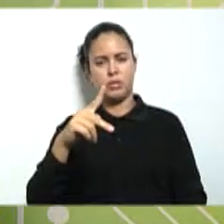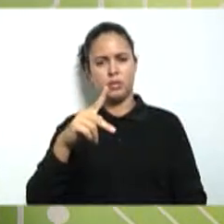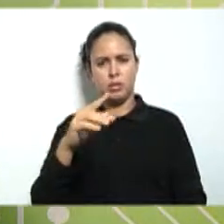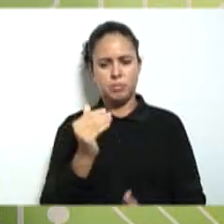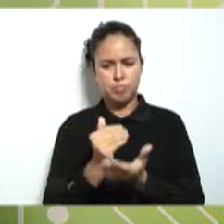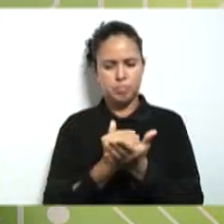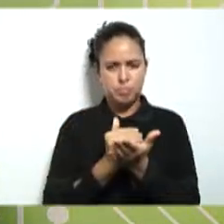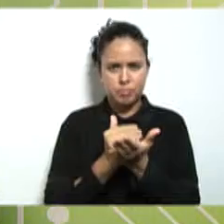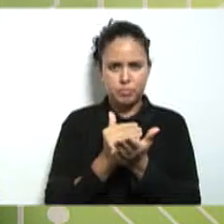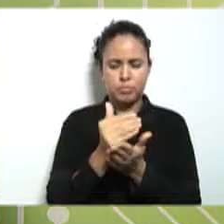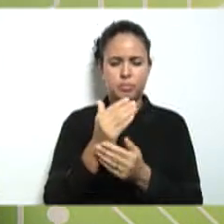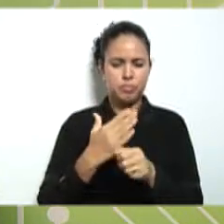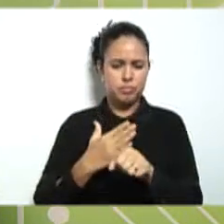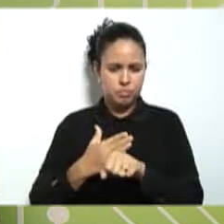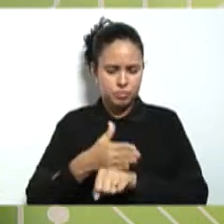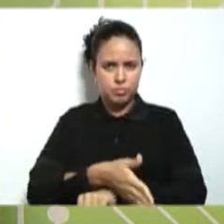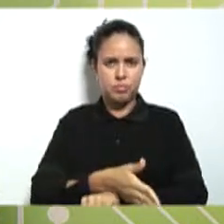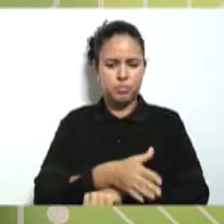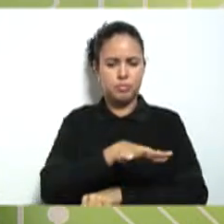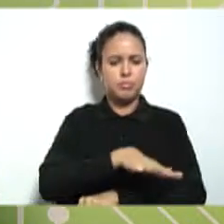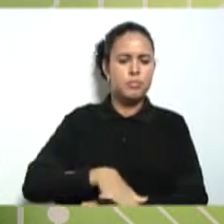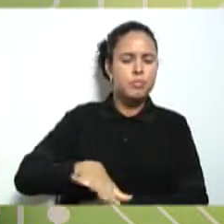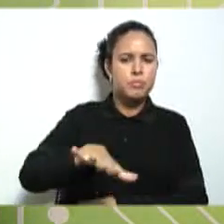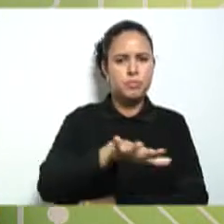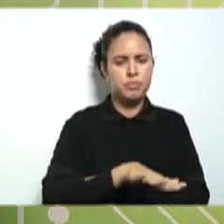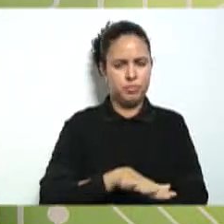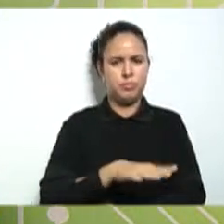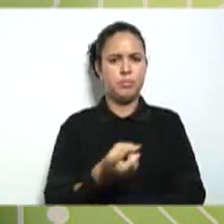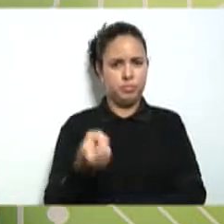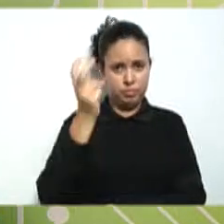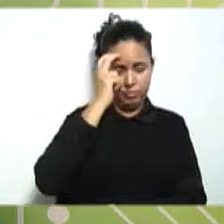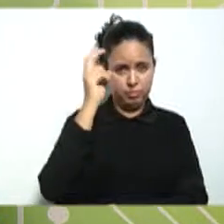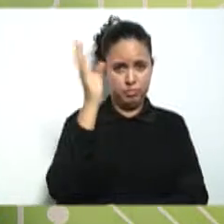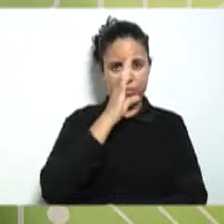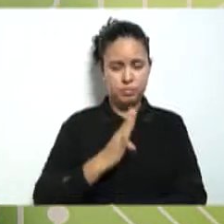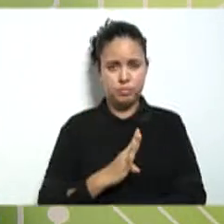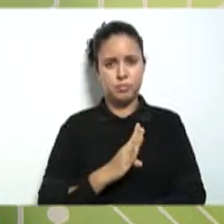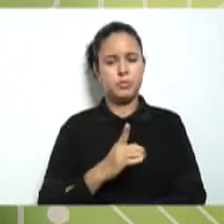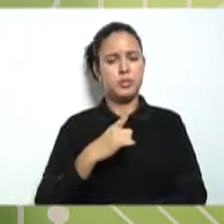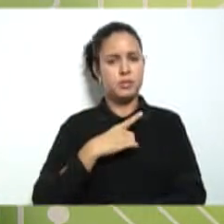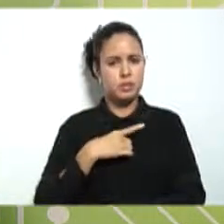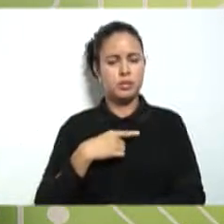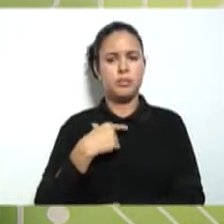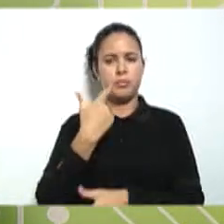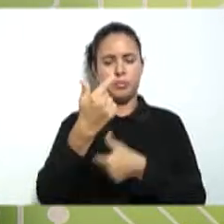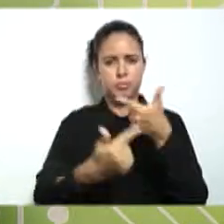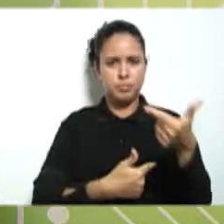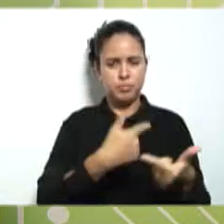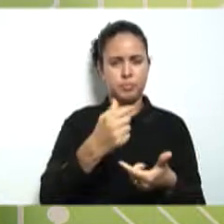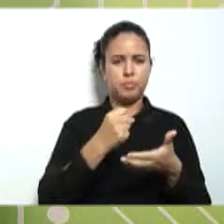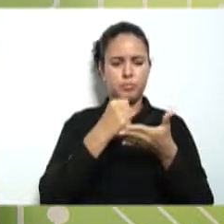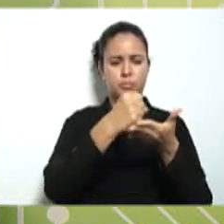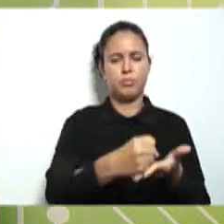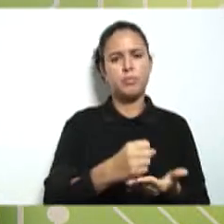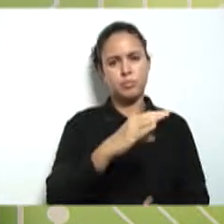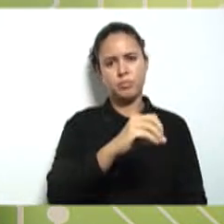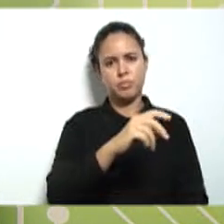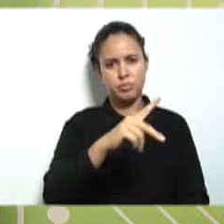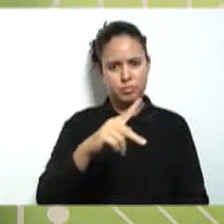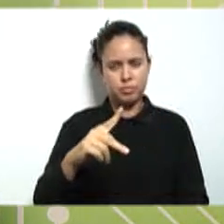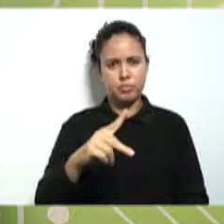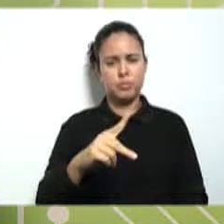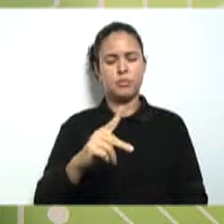nosso setor cultural, aí, dentro do multiculturalismo brasileiro, essa questão de trazer o trabalho cooperativo também. Isso aí